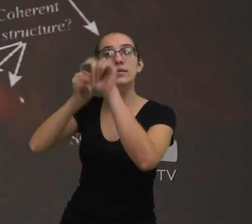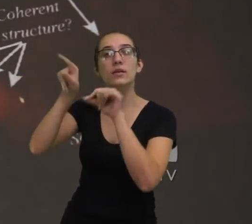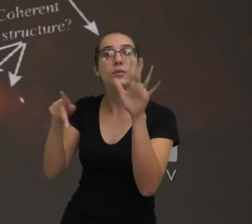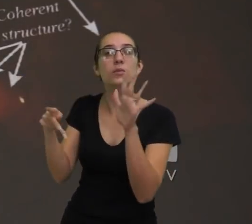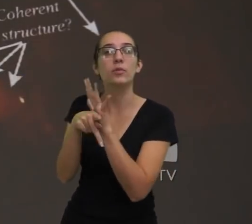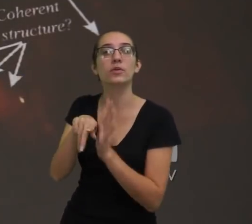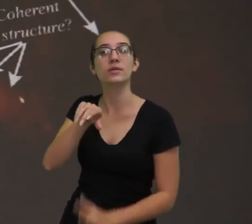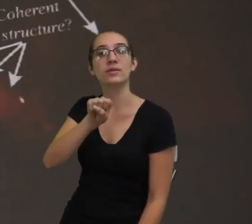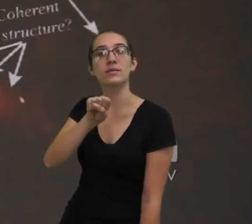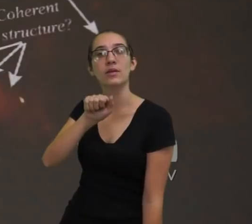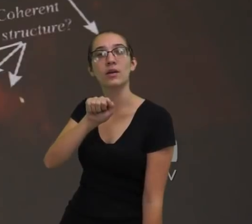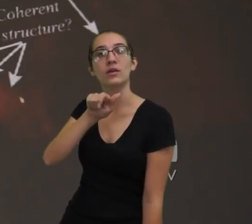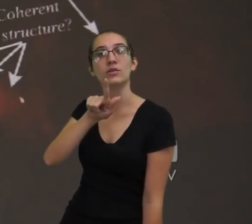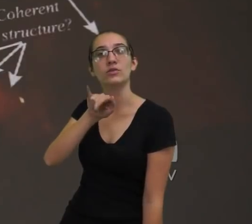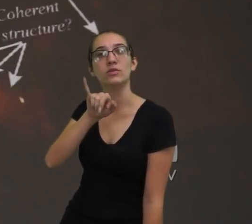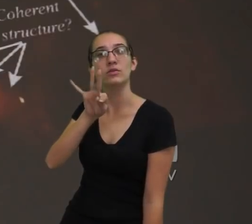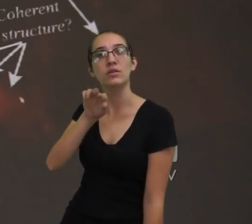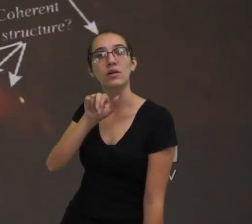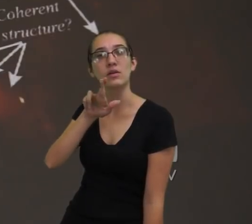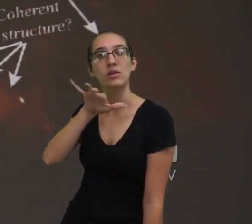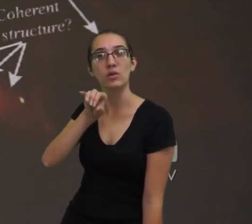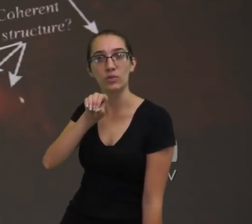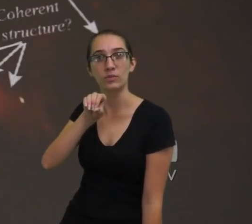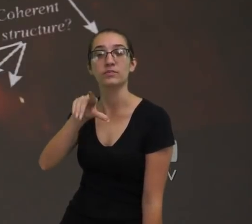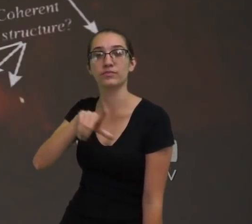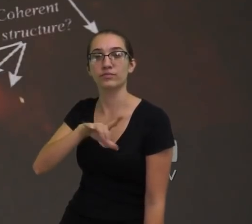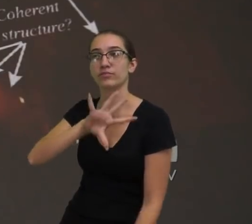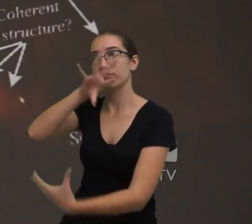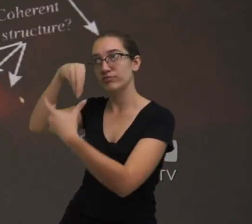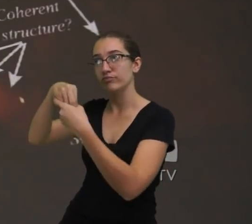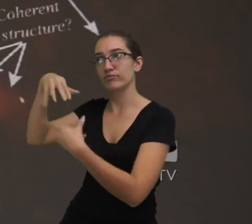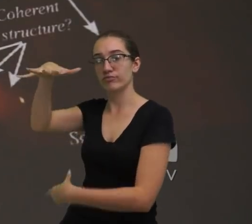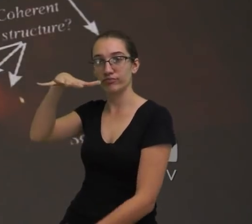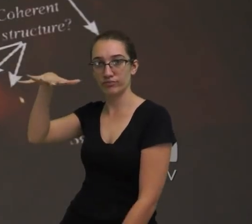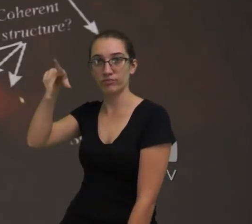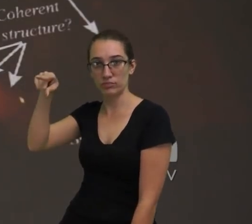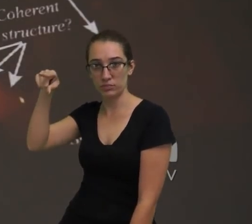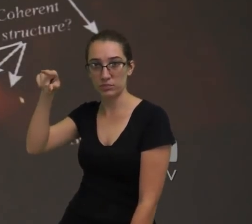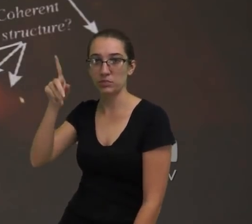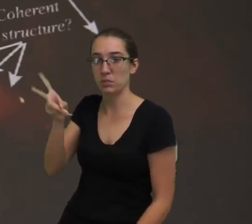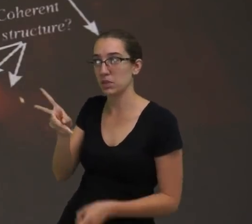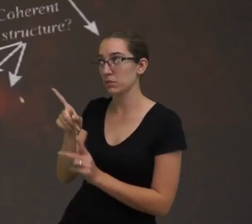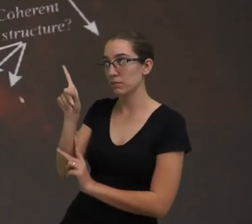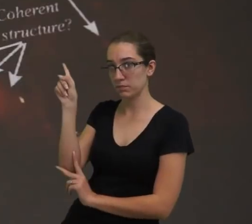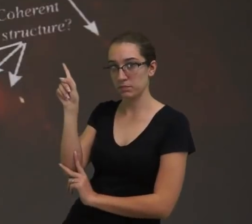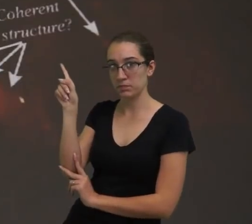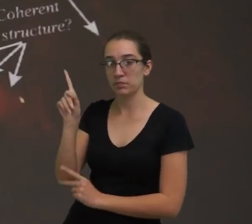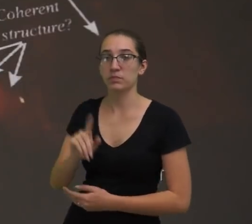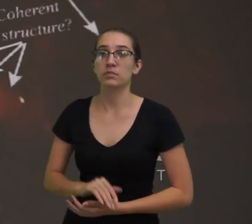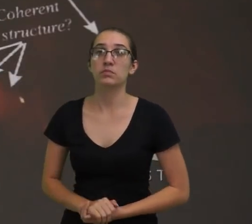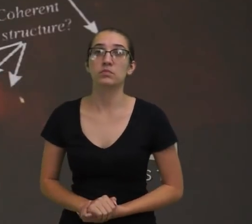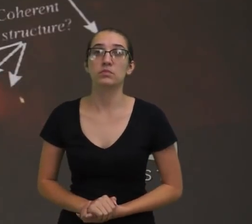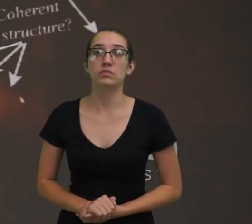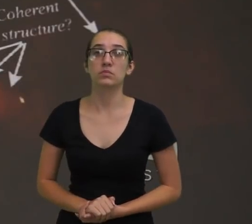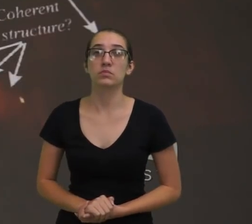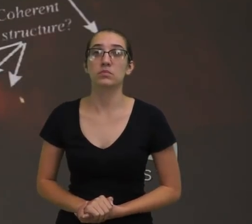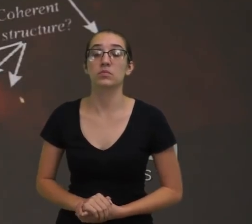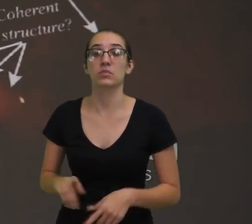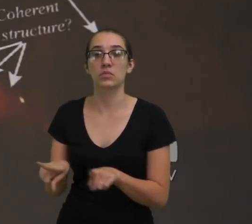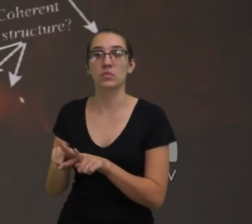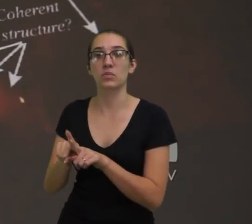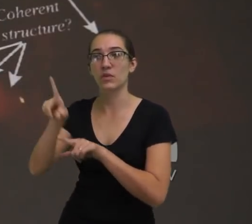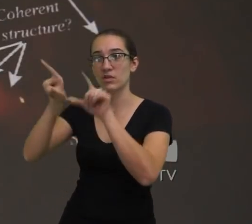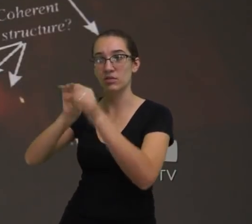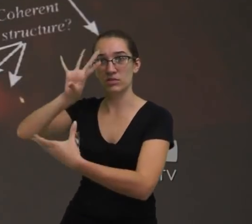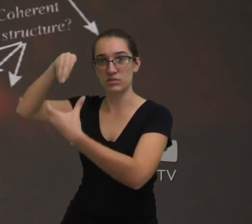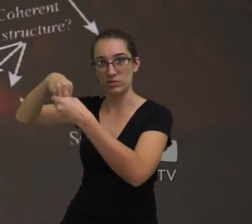região de Sagitários A. Sagitários A é essa região aqui, Sagitários A estrela está bem lá no centro. Então a gente só consegue ver em ondas de